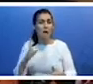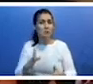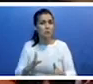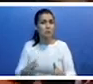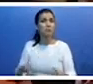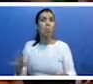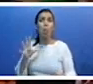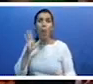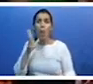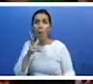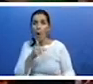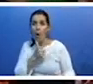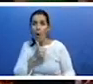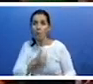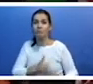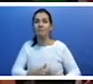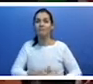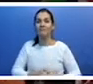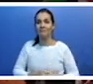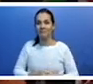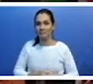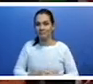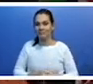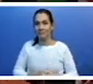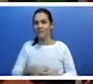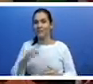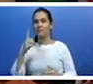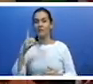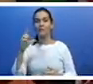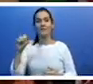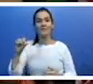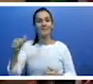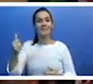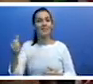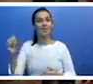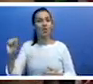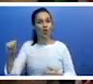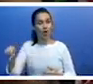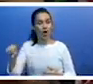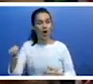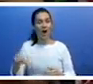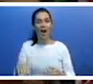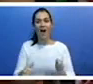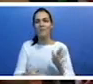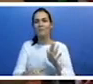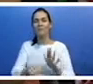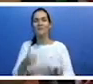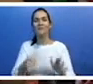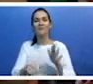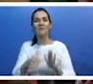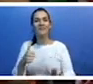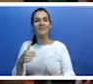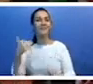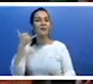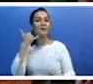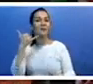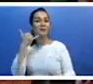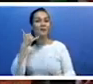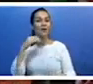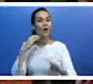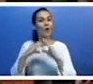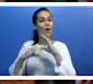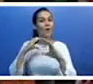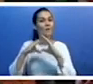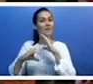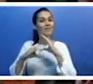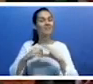hein? E aqui, em 1969, a primeira estação de Sistema Mundial de Comunicação